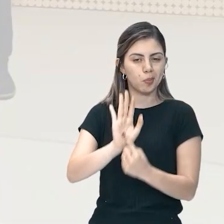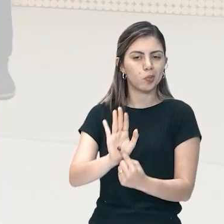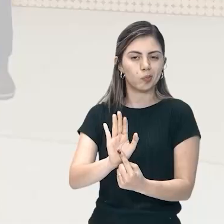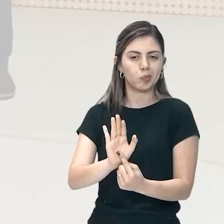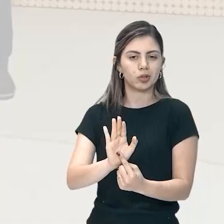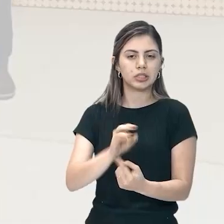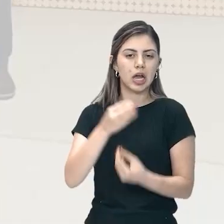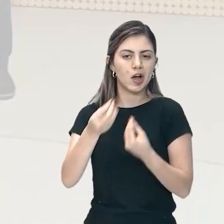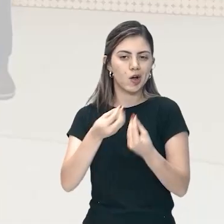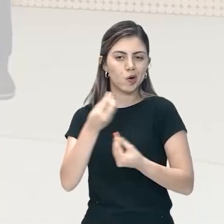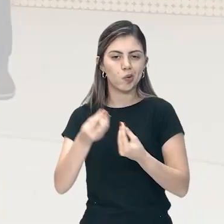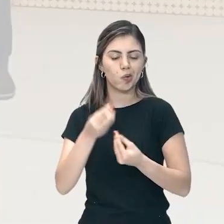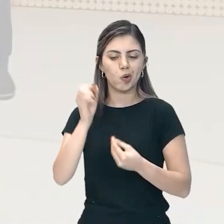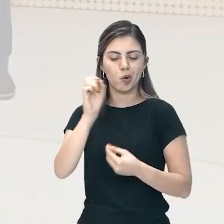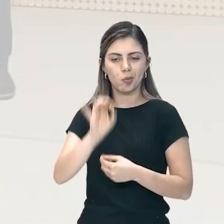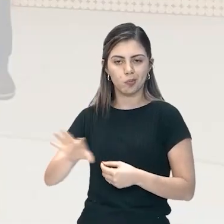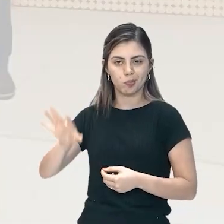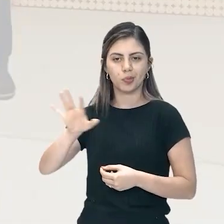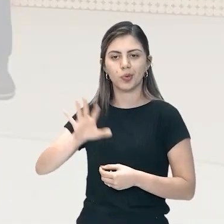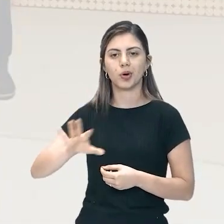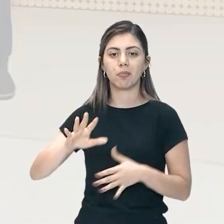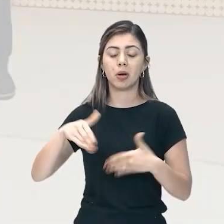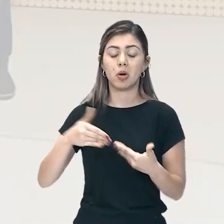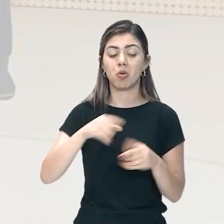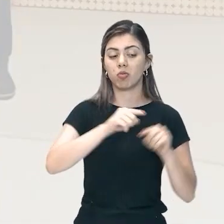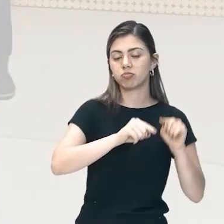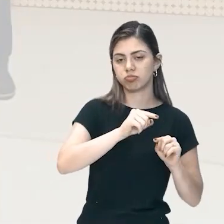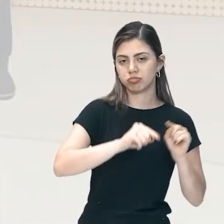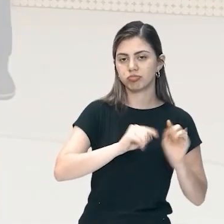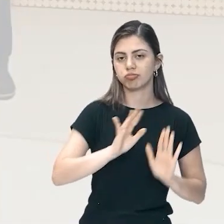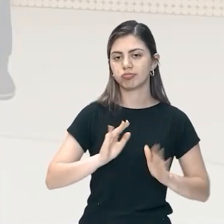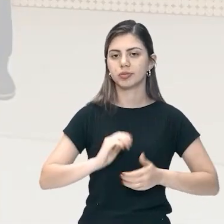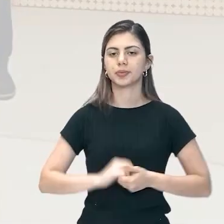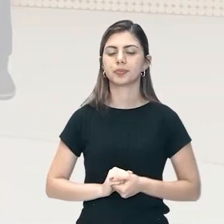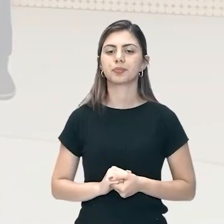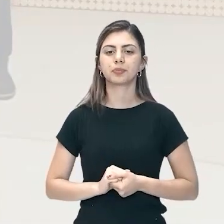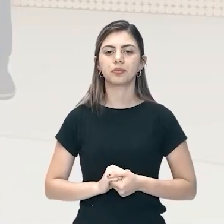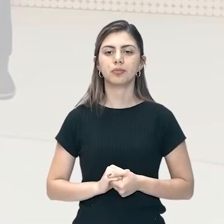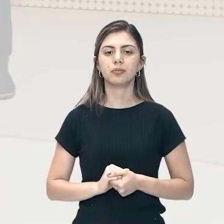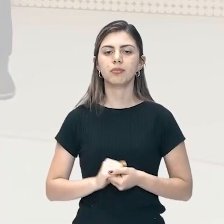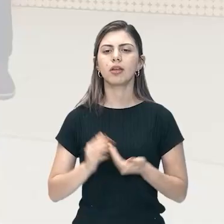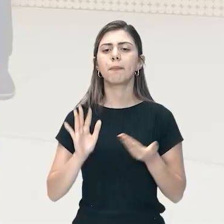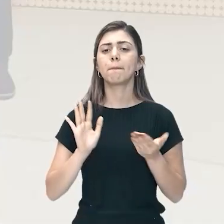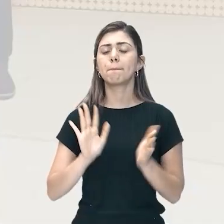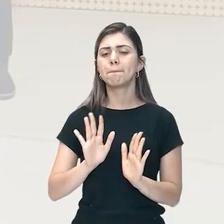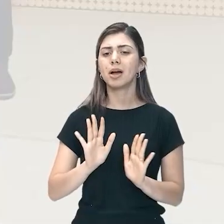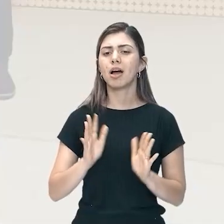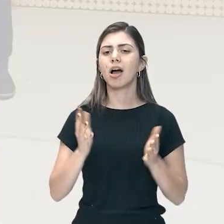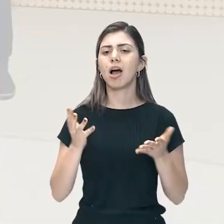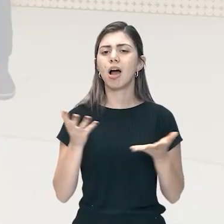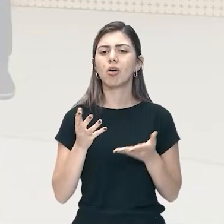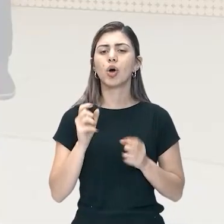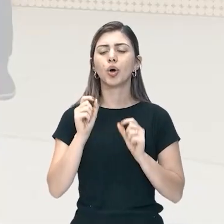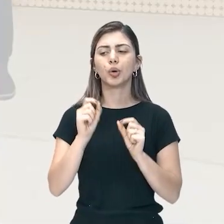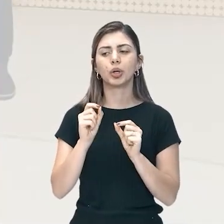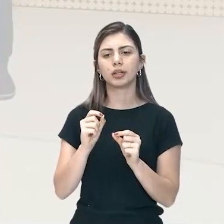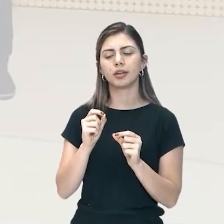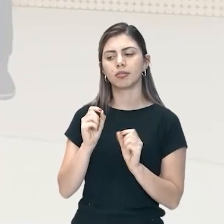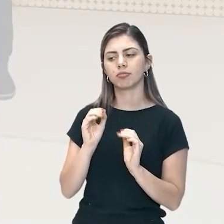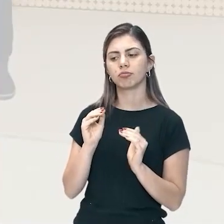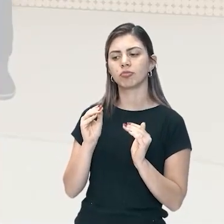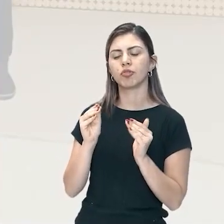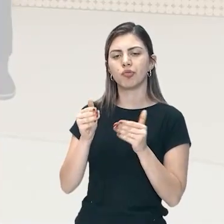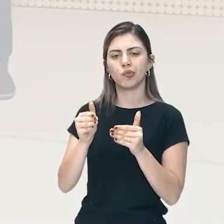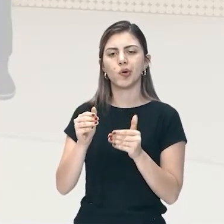identificar a imagem ou o objeto. Mas agora eu quero falar de uma questão um pouco mais matemática aqui, tá,